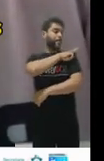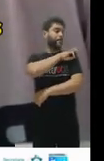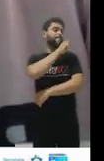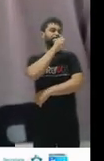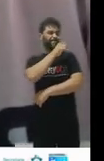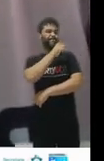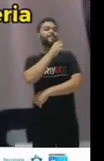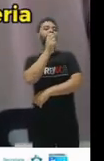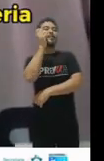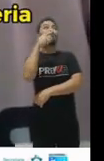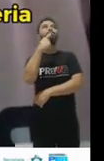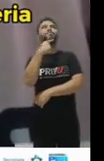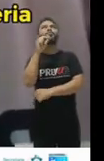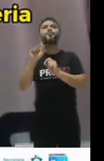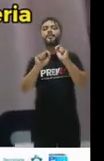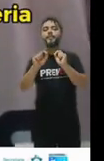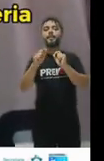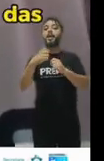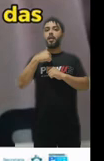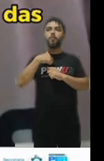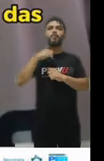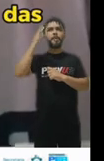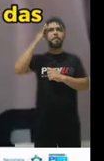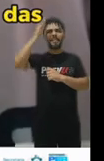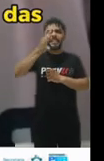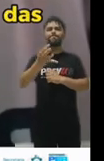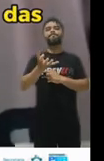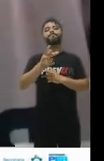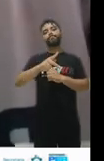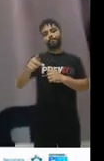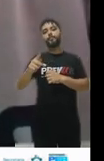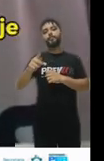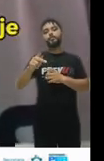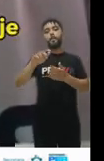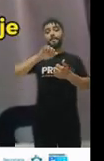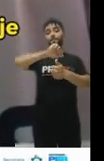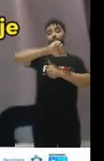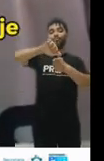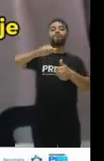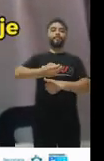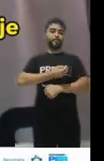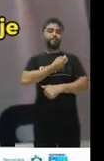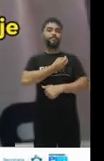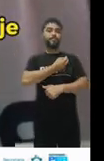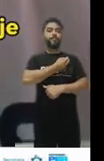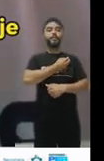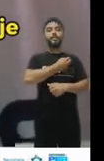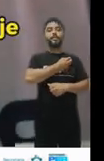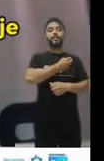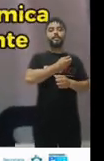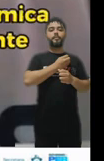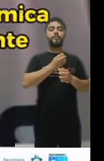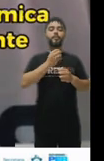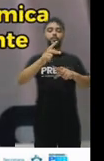polo Palmares, eu consegui ter a certeza que eu queria ser um docente para poder mudar a vida das pessoas. Então, o que eu